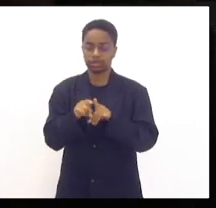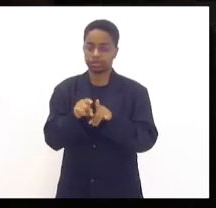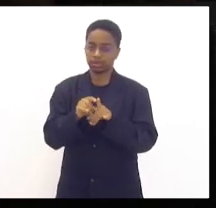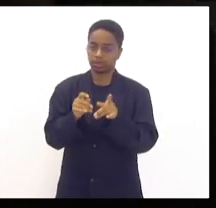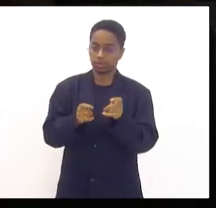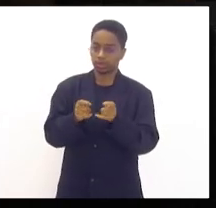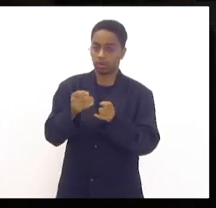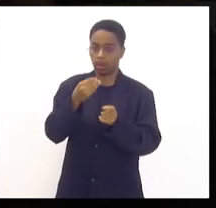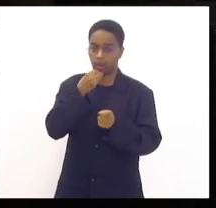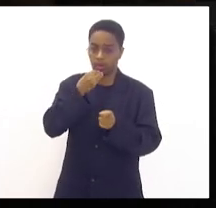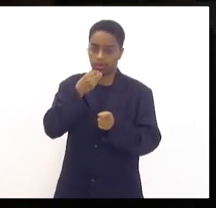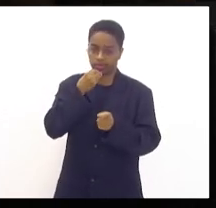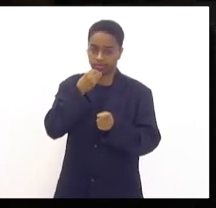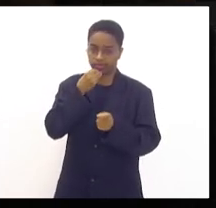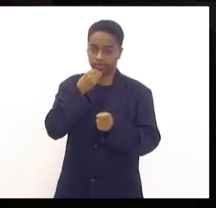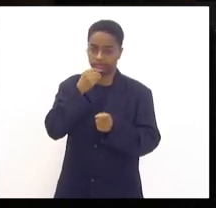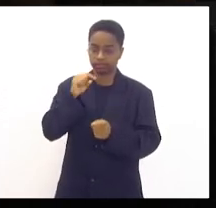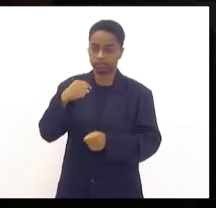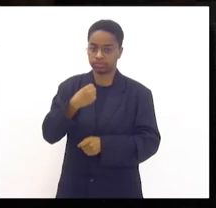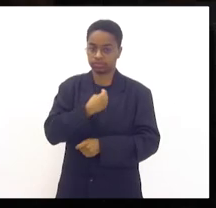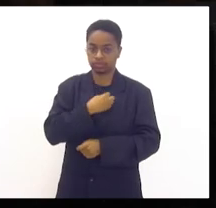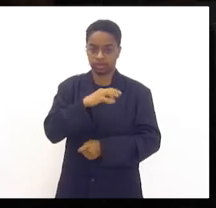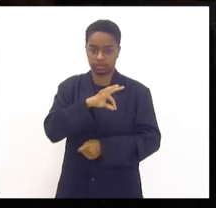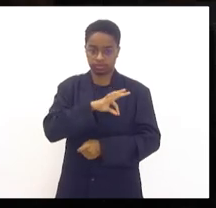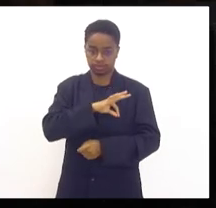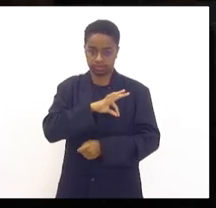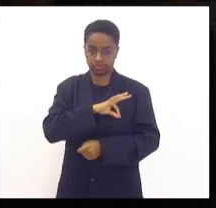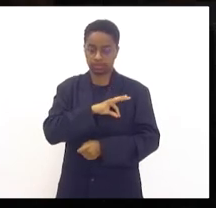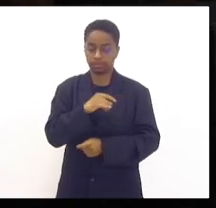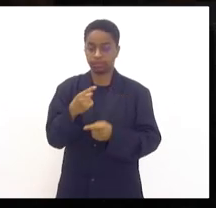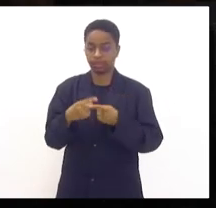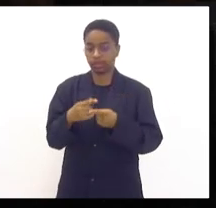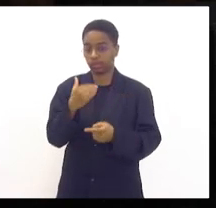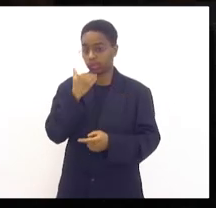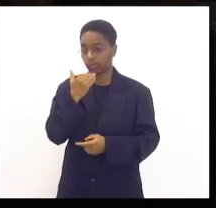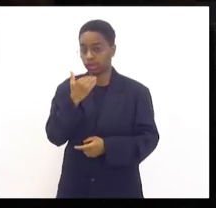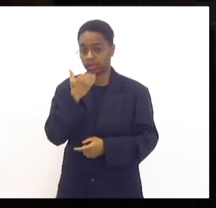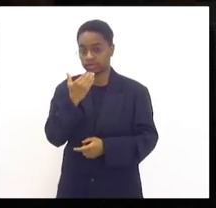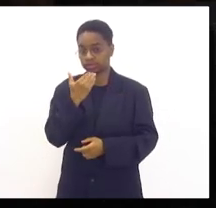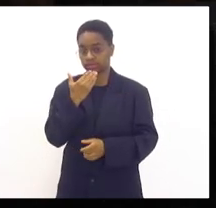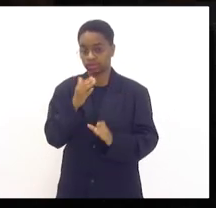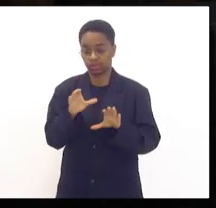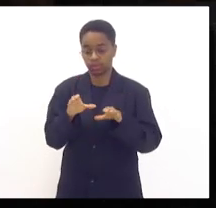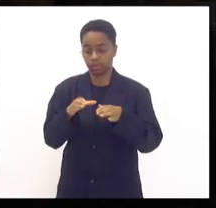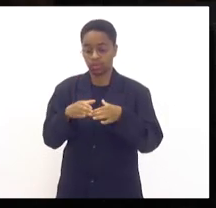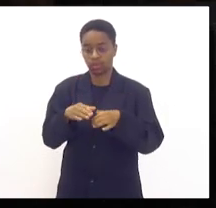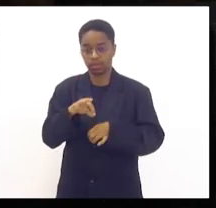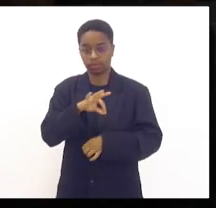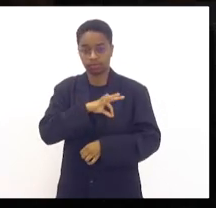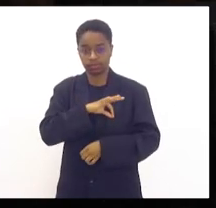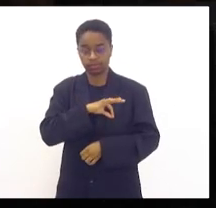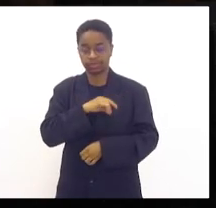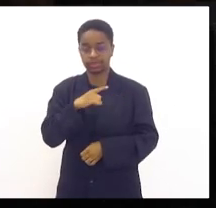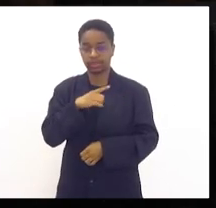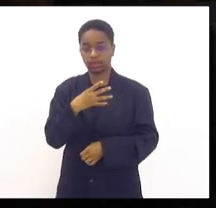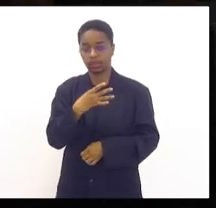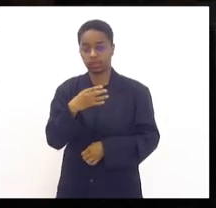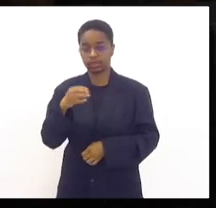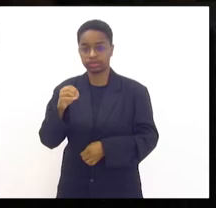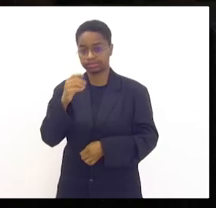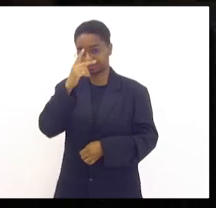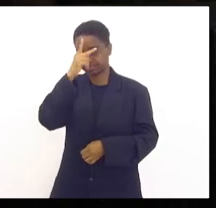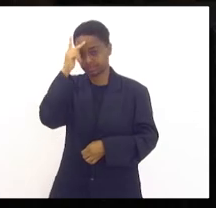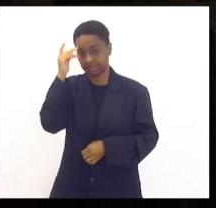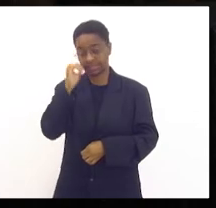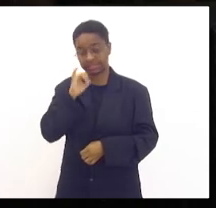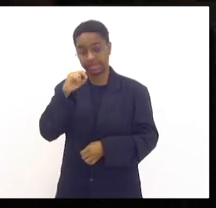evidentemente, das nossas polícias, porque não adianta um efetivo de policiais de 400 homens, quando